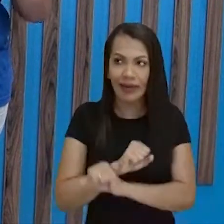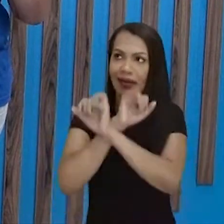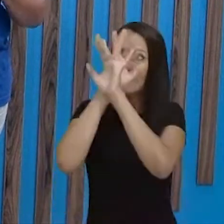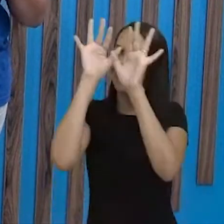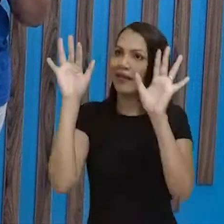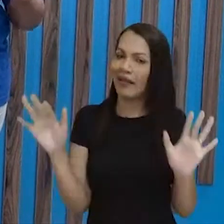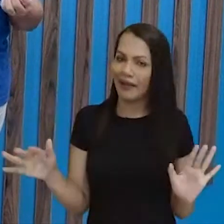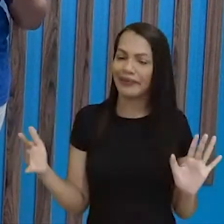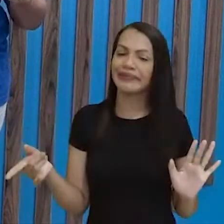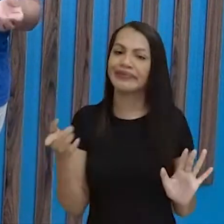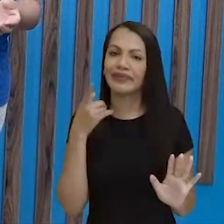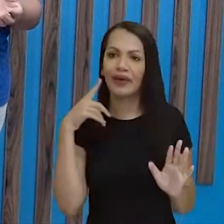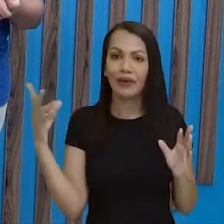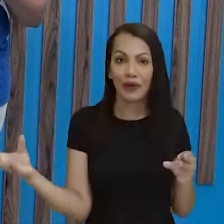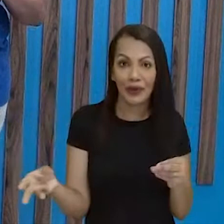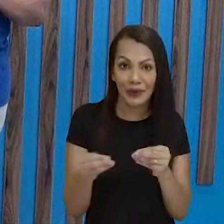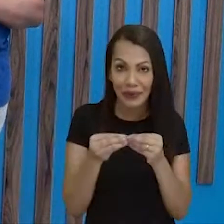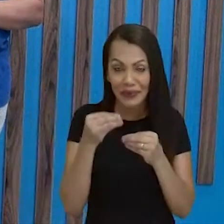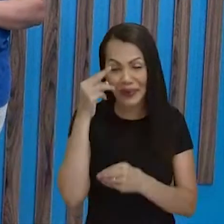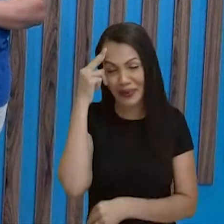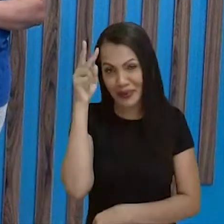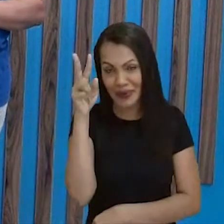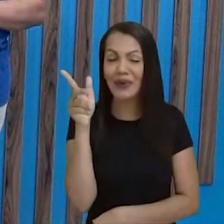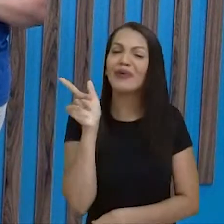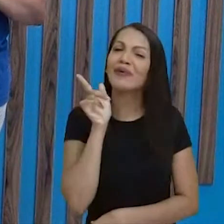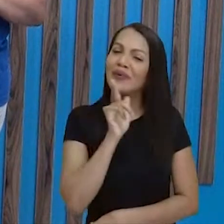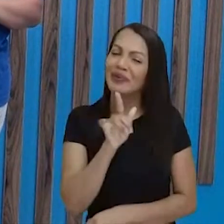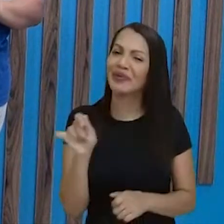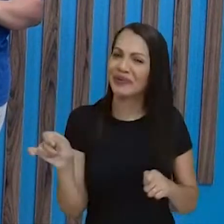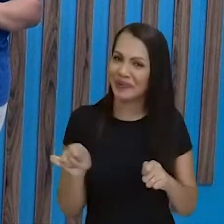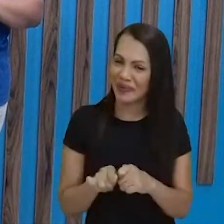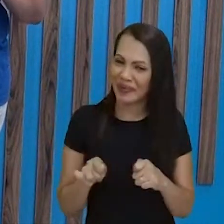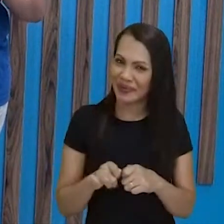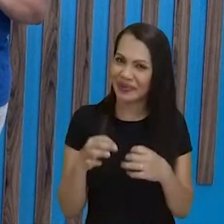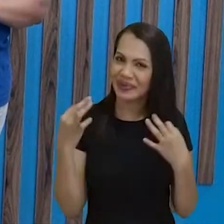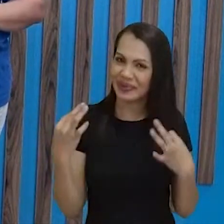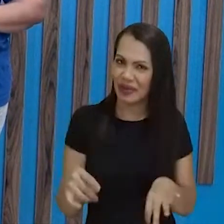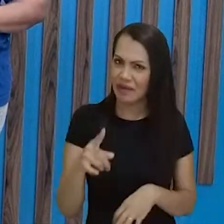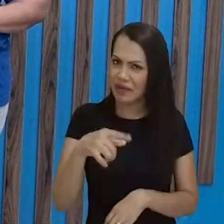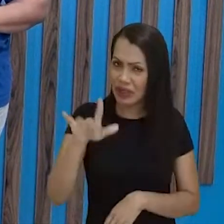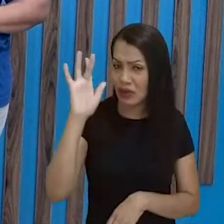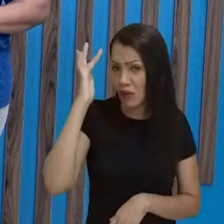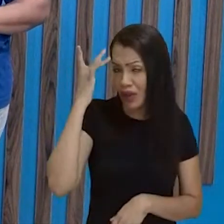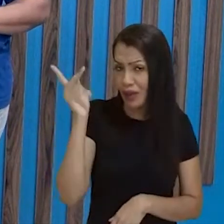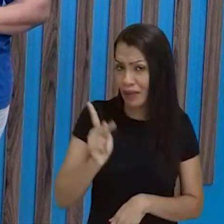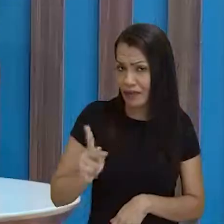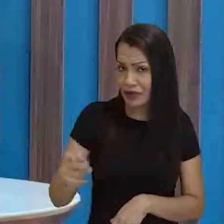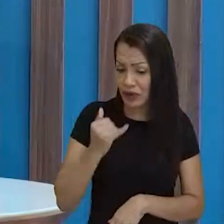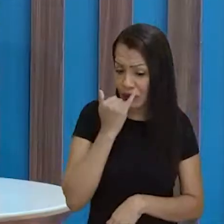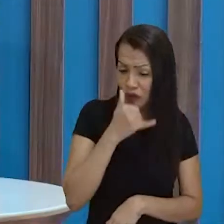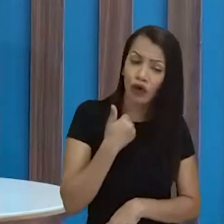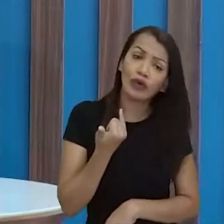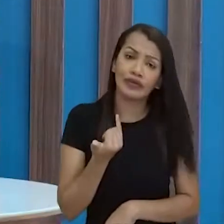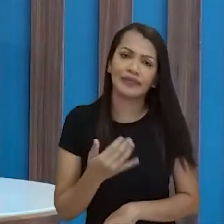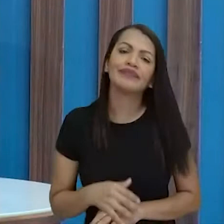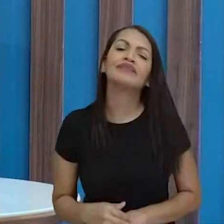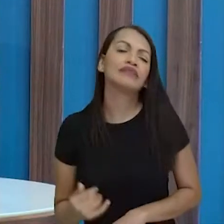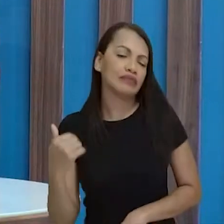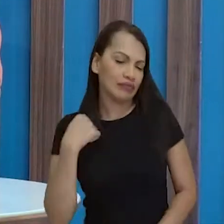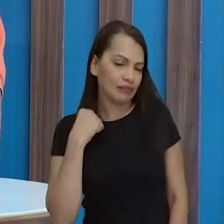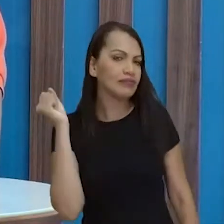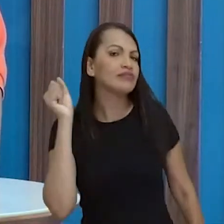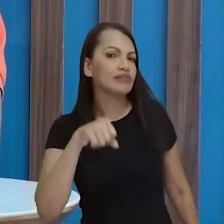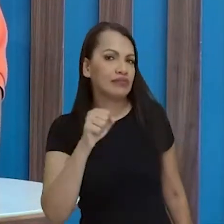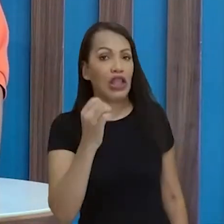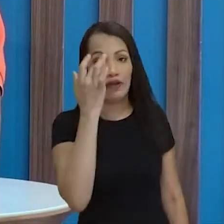E nesse resumo aí dessa história, a gente conseguiu fazer isso bem direitinho. Você não acha, professora Josi? Com certeza, assim